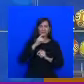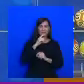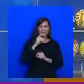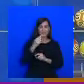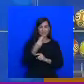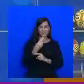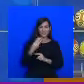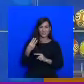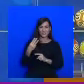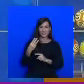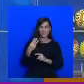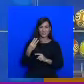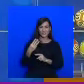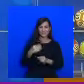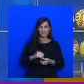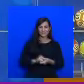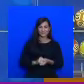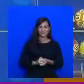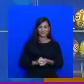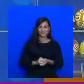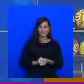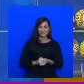23. Verde, 23.